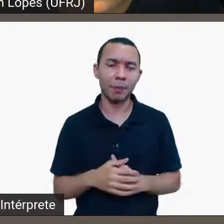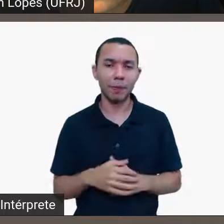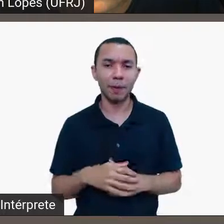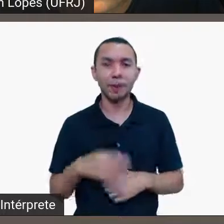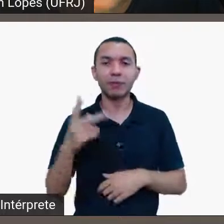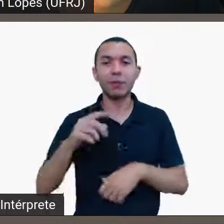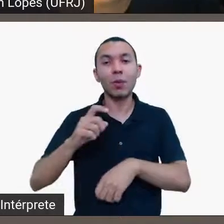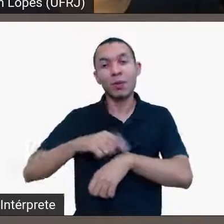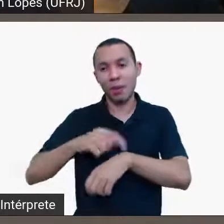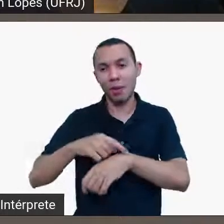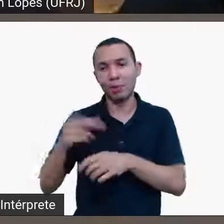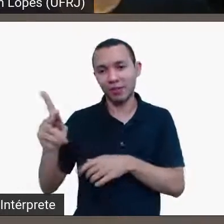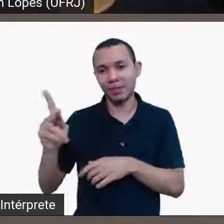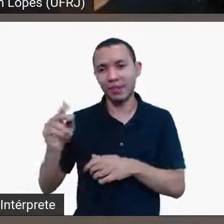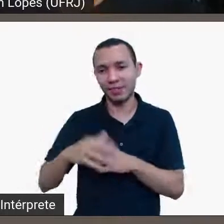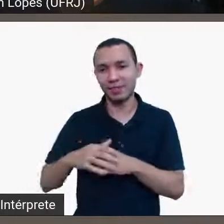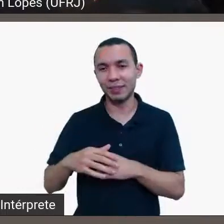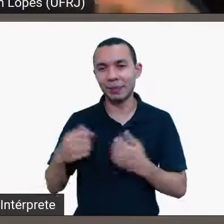Denilson.